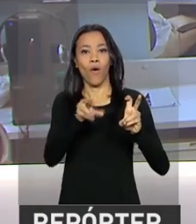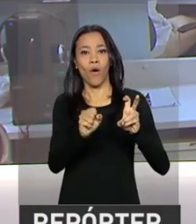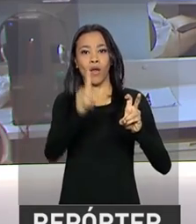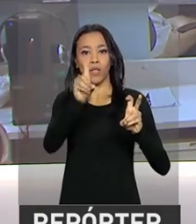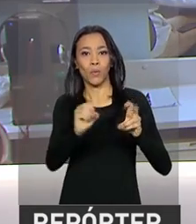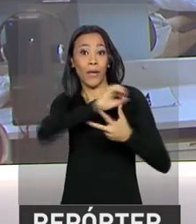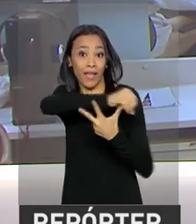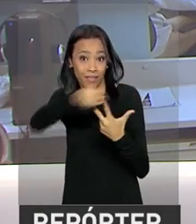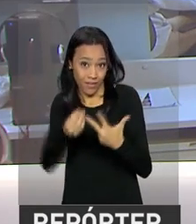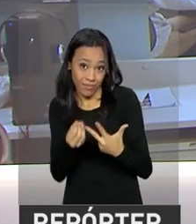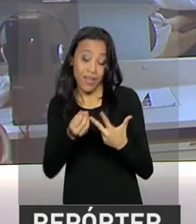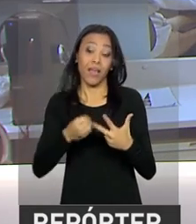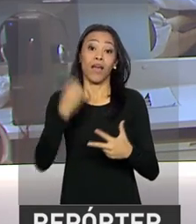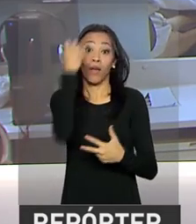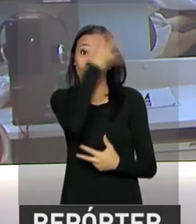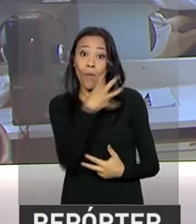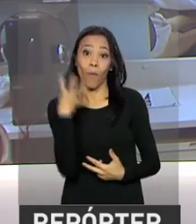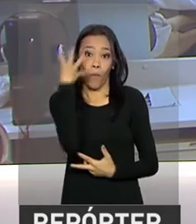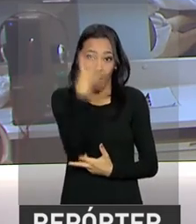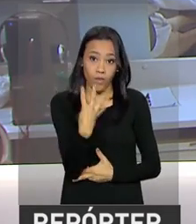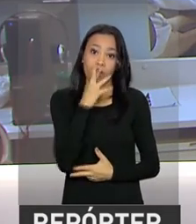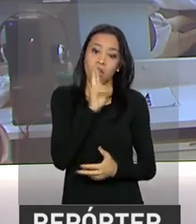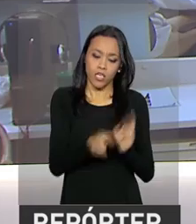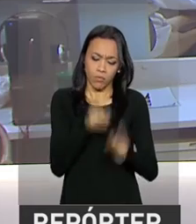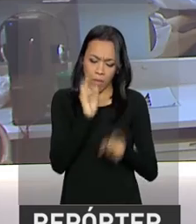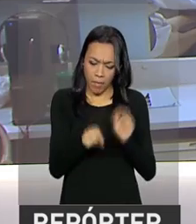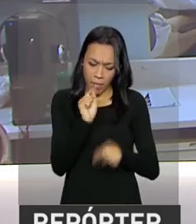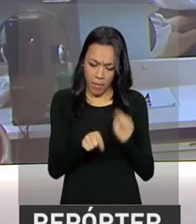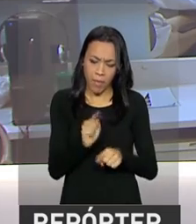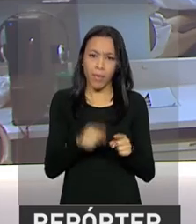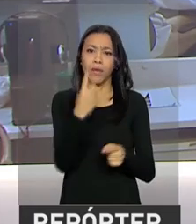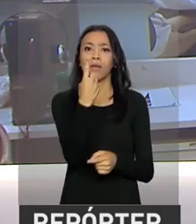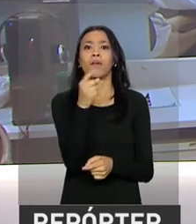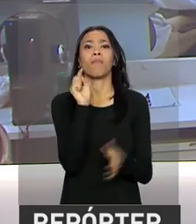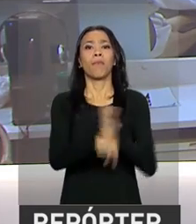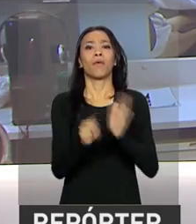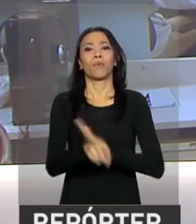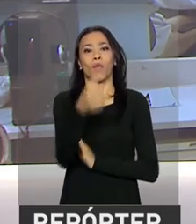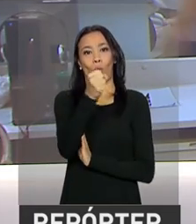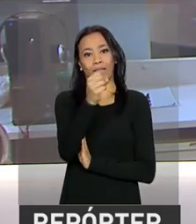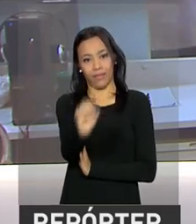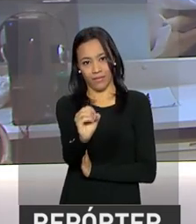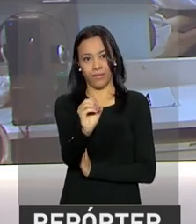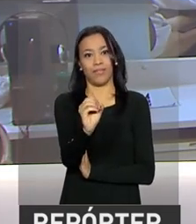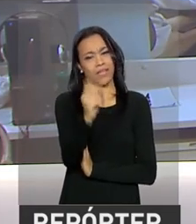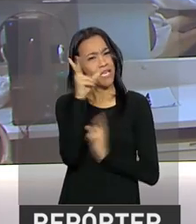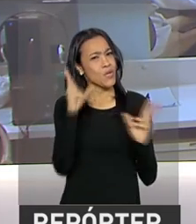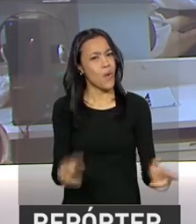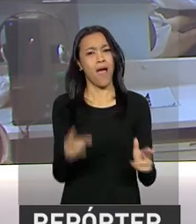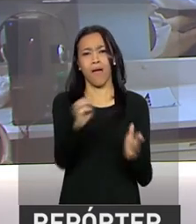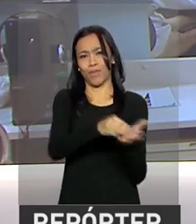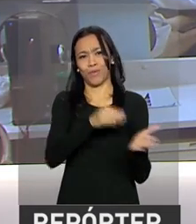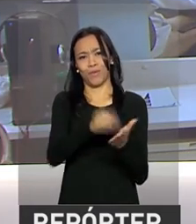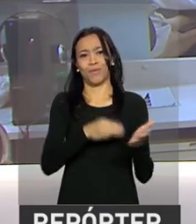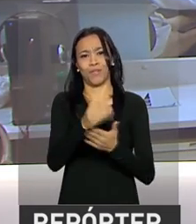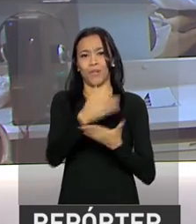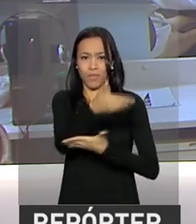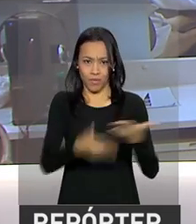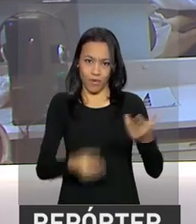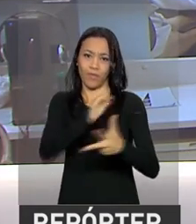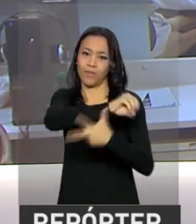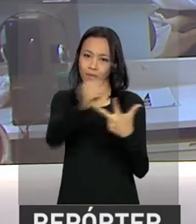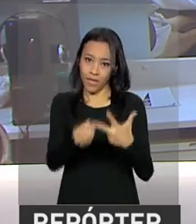4 horas para resolver o simulado que tem 80 itens com a mesma metodologia do Enem O resultado é divulgado